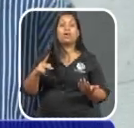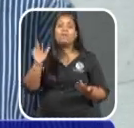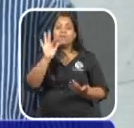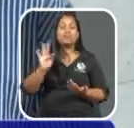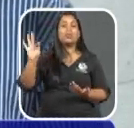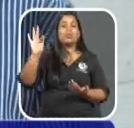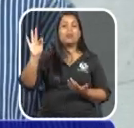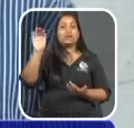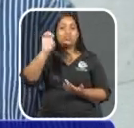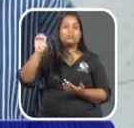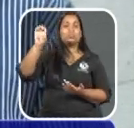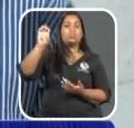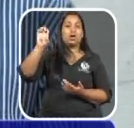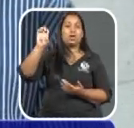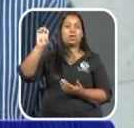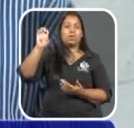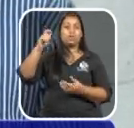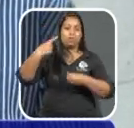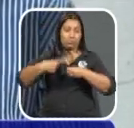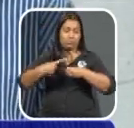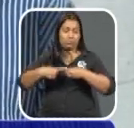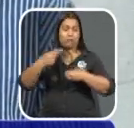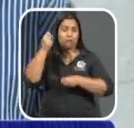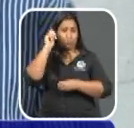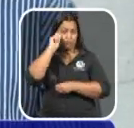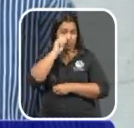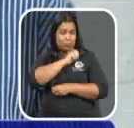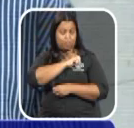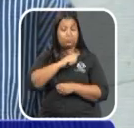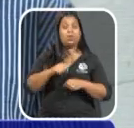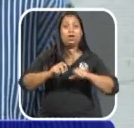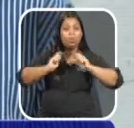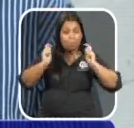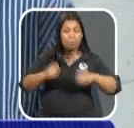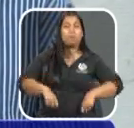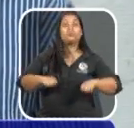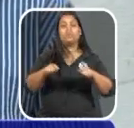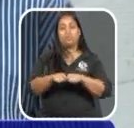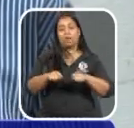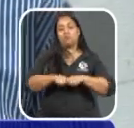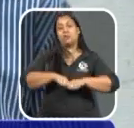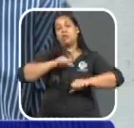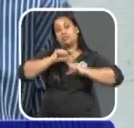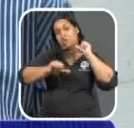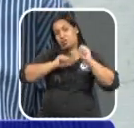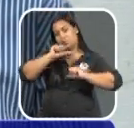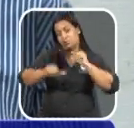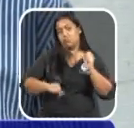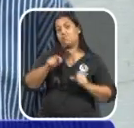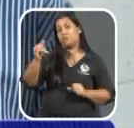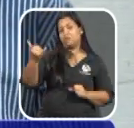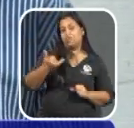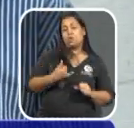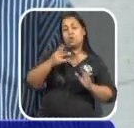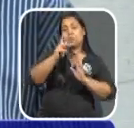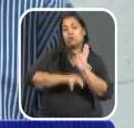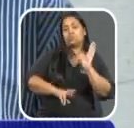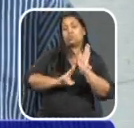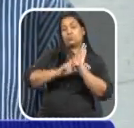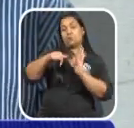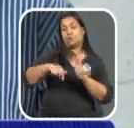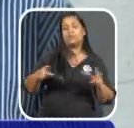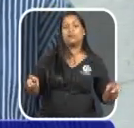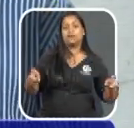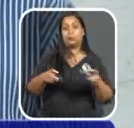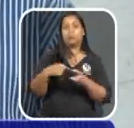federais, estaduais e municipais. E que eles possam estar fazendo essas renovações. Você tocou muito bem no projeto de resolução que nós temos aqui na